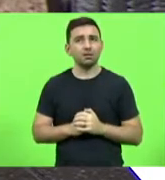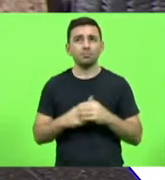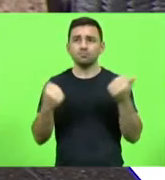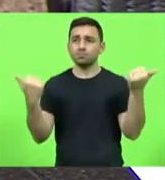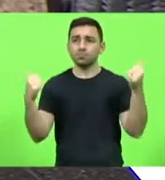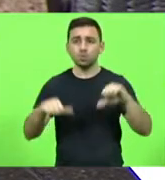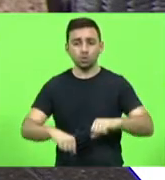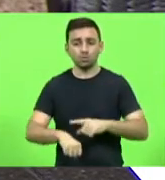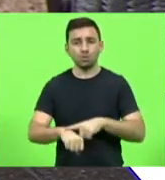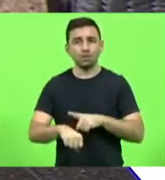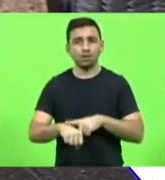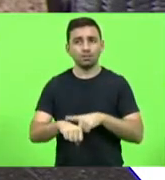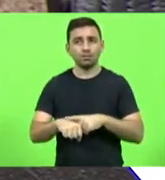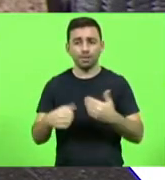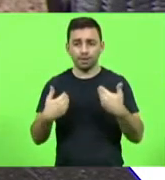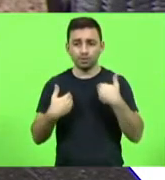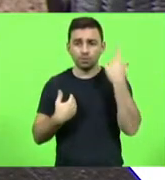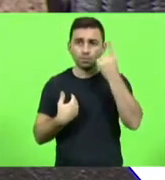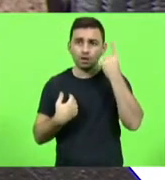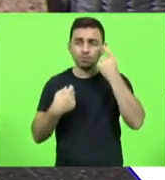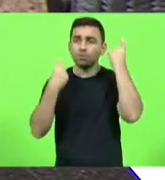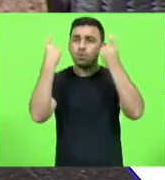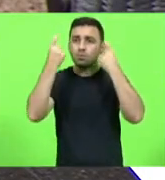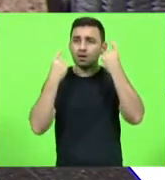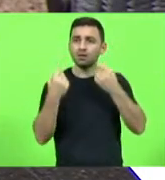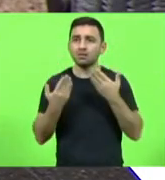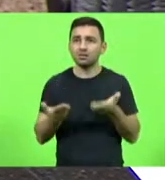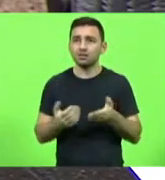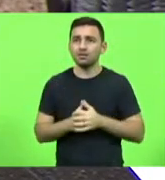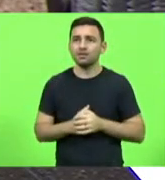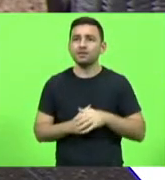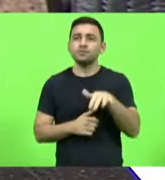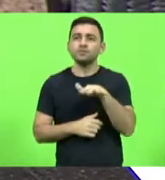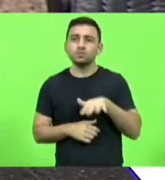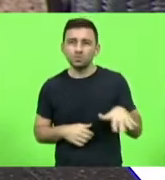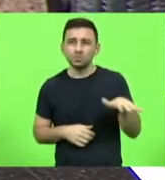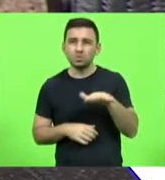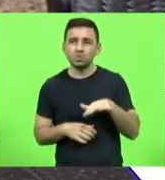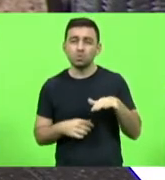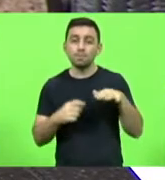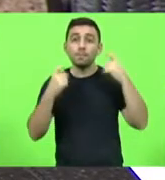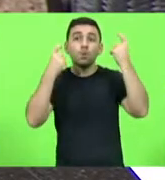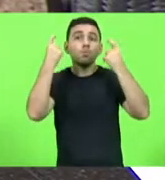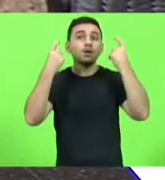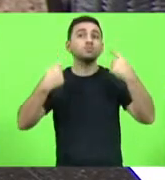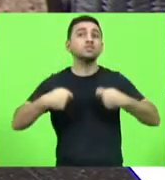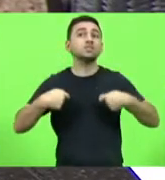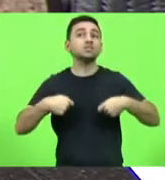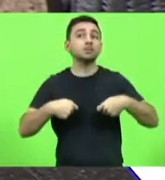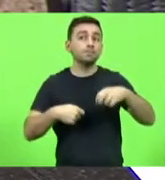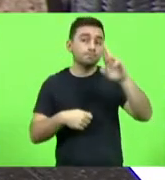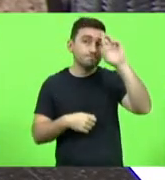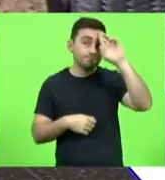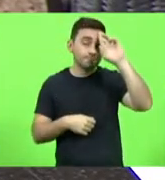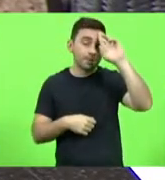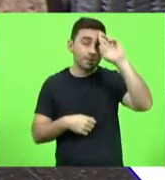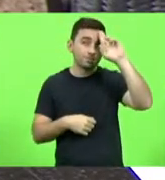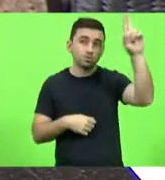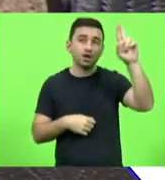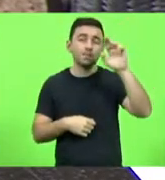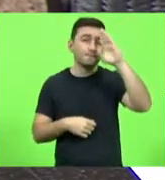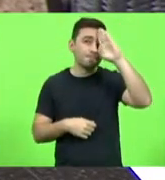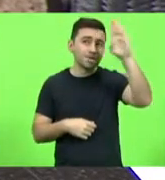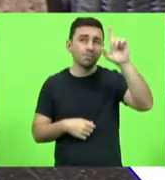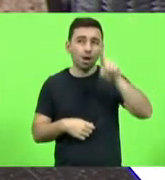tempos que eu, um deputado, esteja preocupado com isso, enquanto essa preocupação deveria sair e partir do Executivo. Mas não